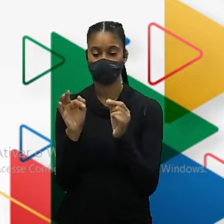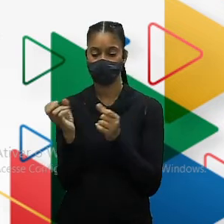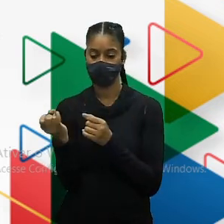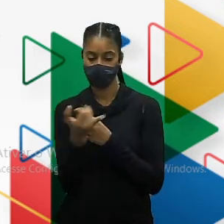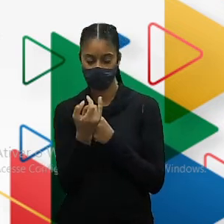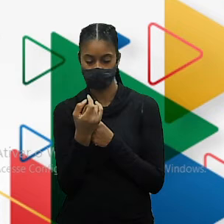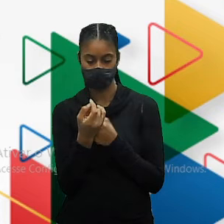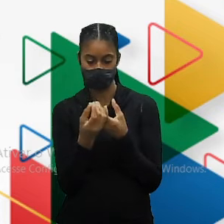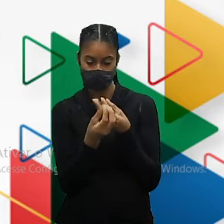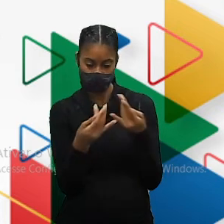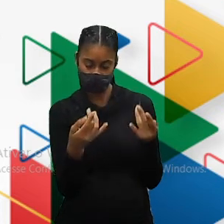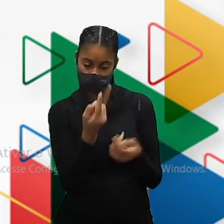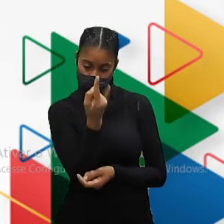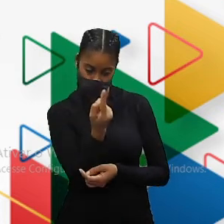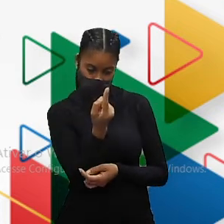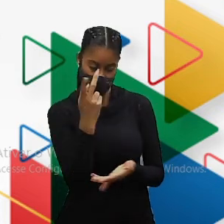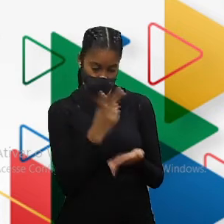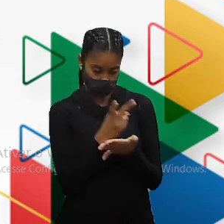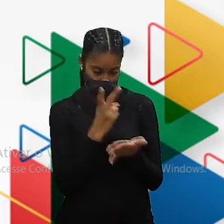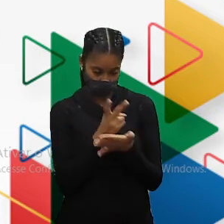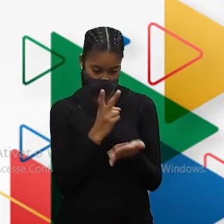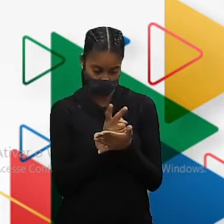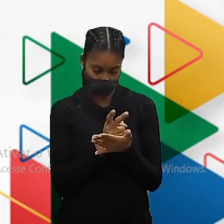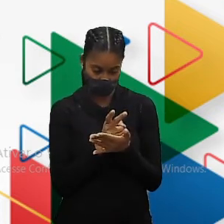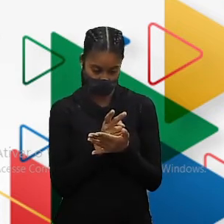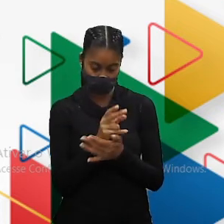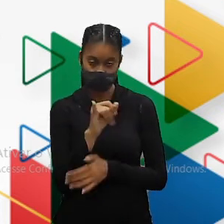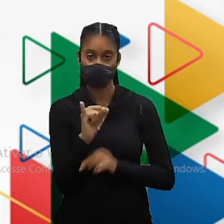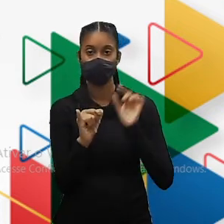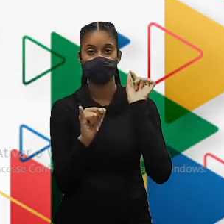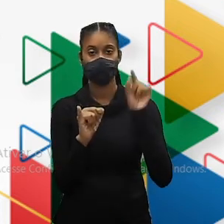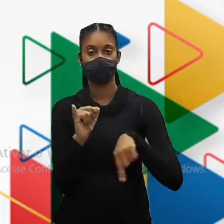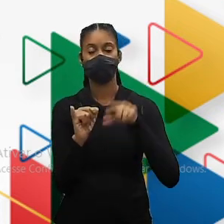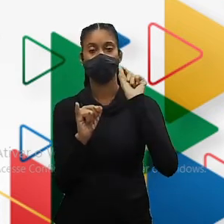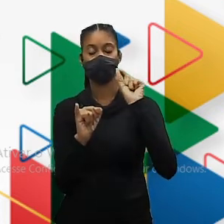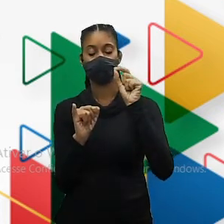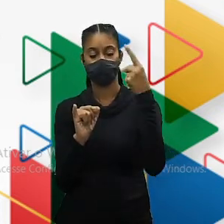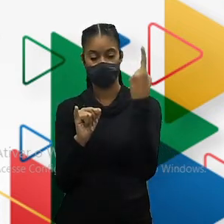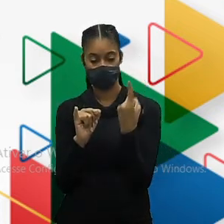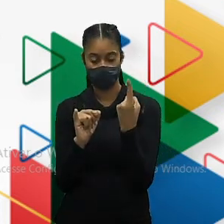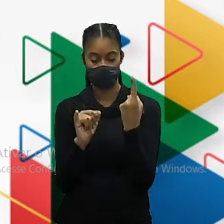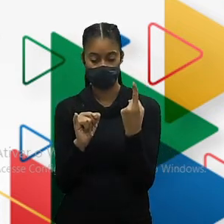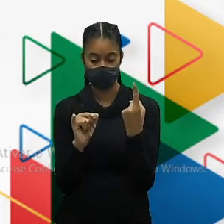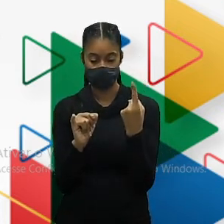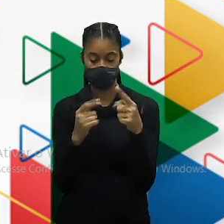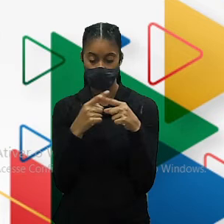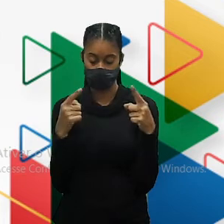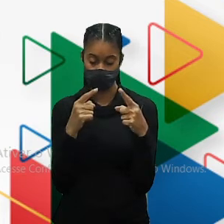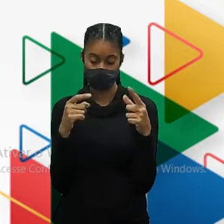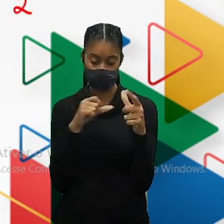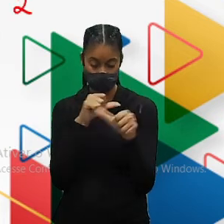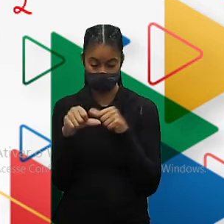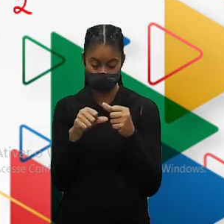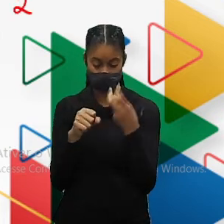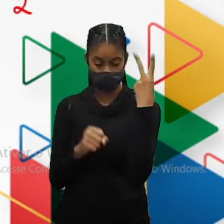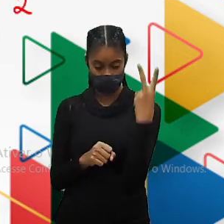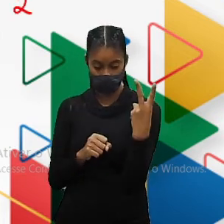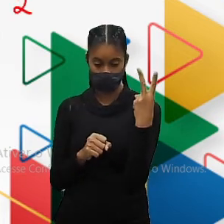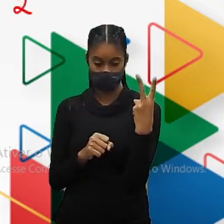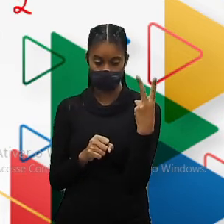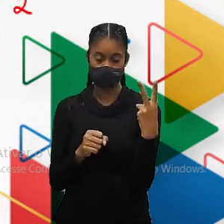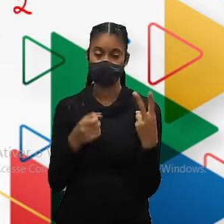1? Se continua sendo 1, o I vai ser 1. Ah, Aquiles, ele continua, agora ele se transforma em 2, é